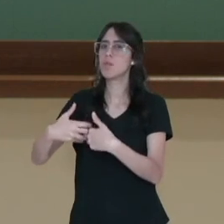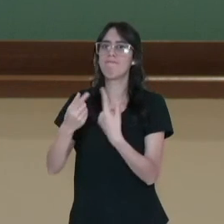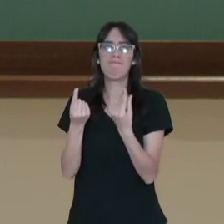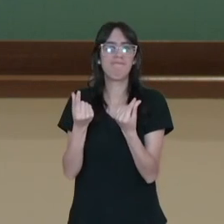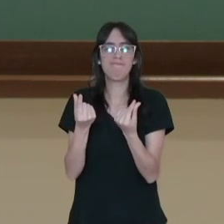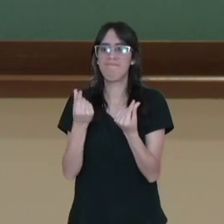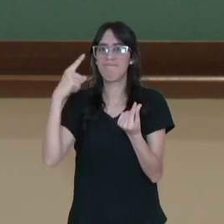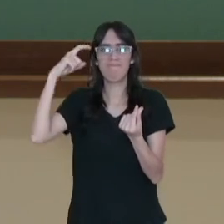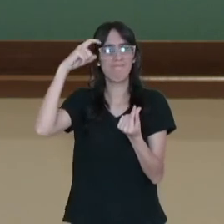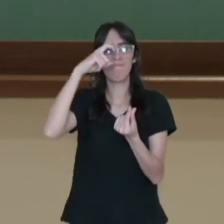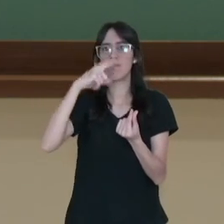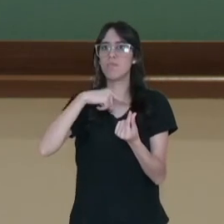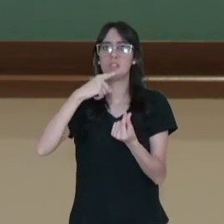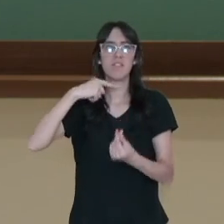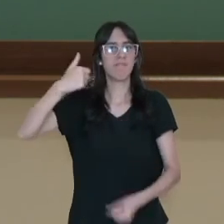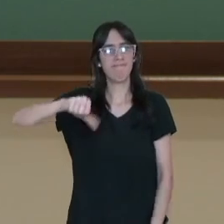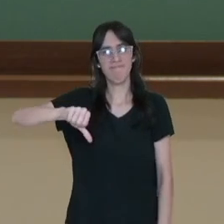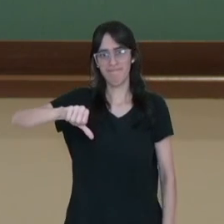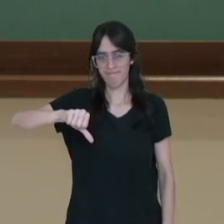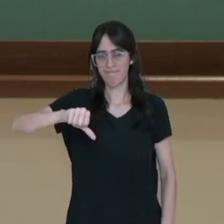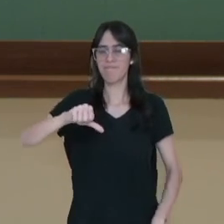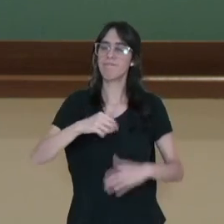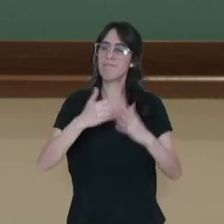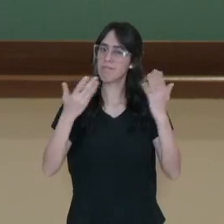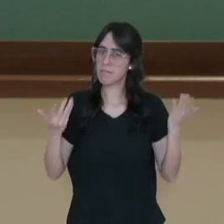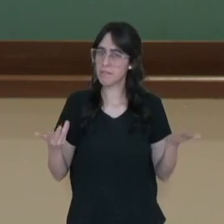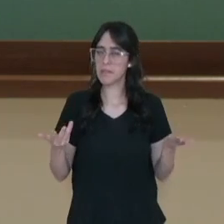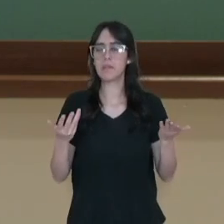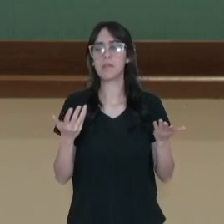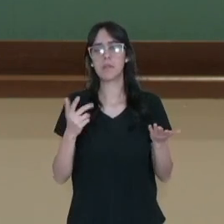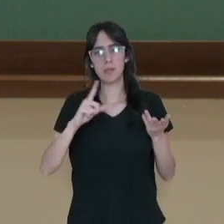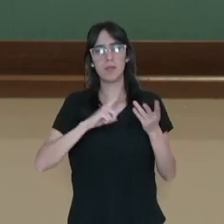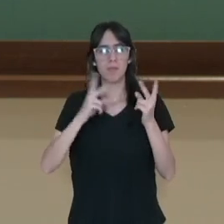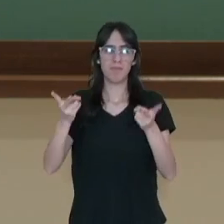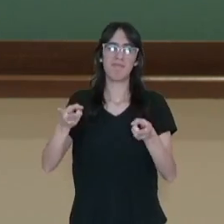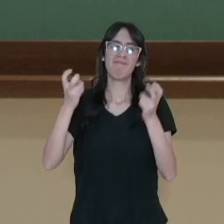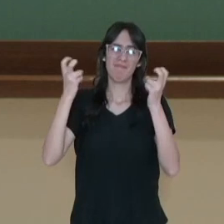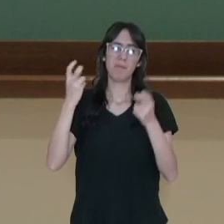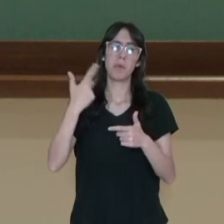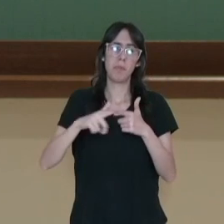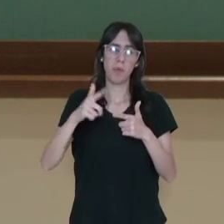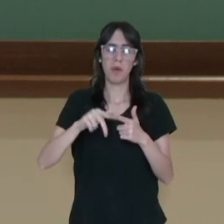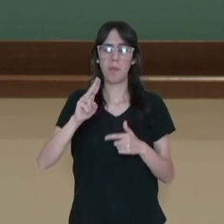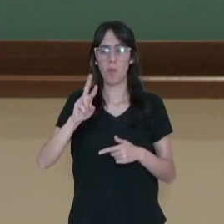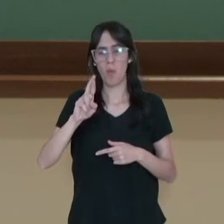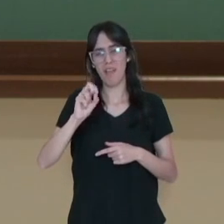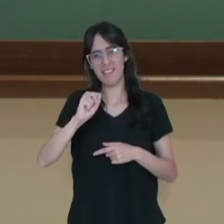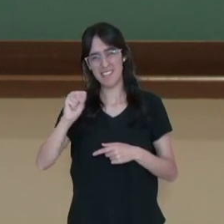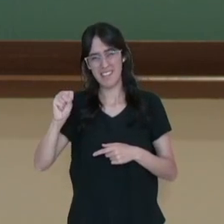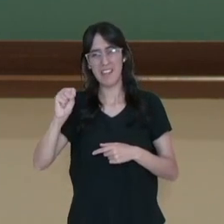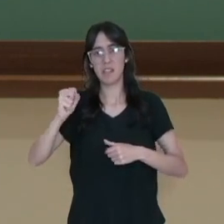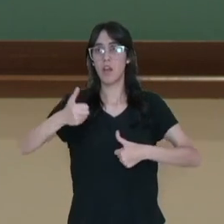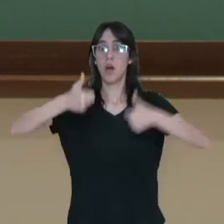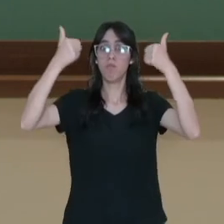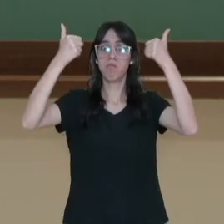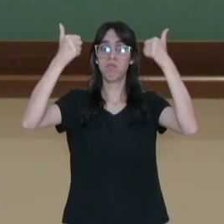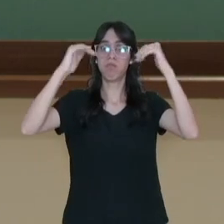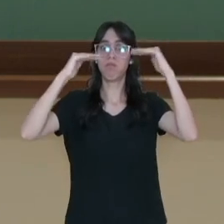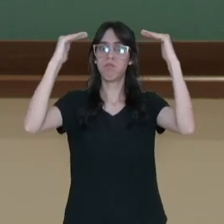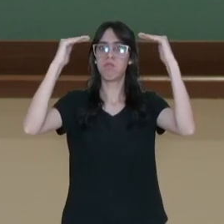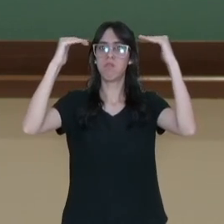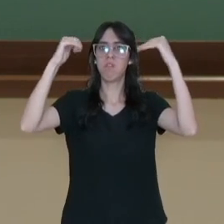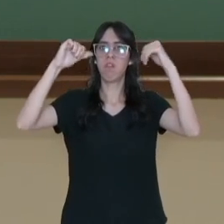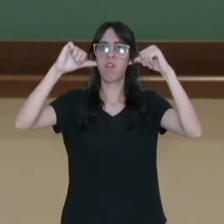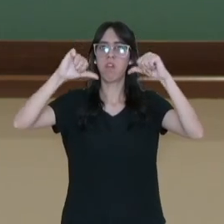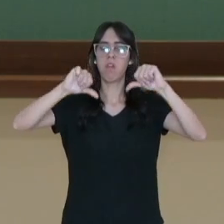satélites, as suas operações em geral. Então escancarava-se ali a queda da União Soviética como potência, que ela não poderia